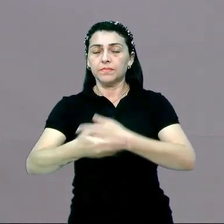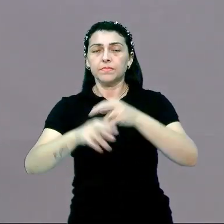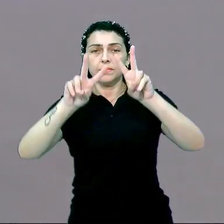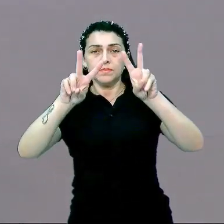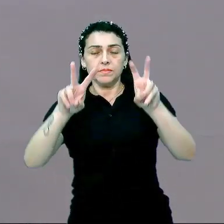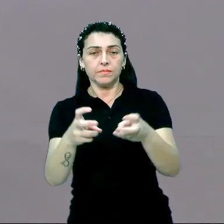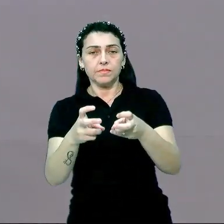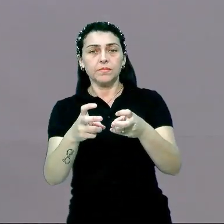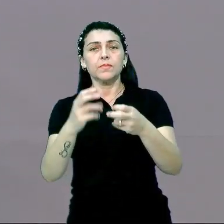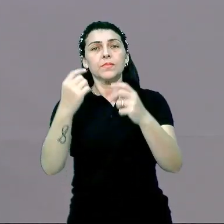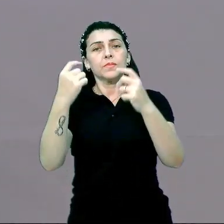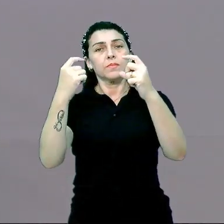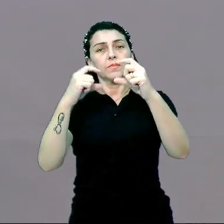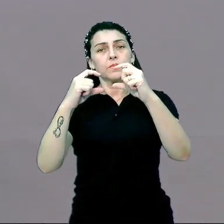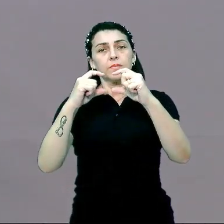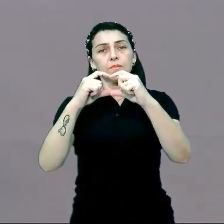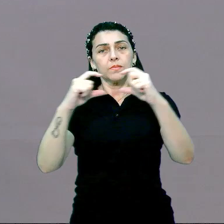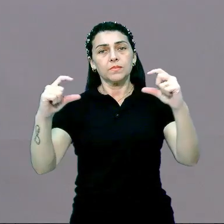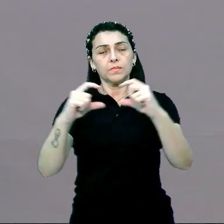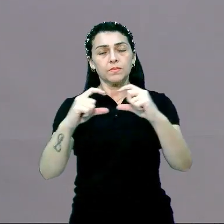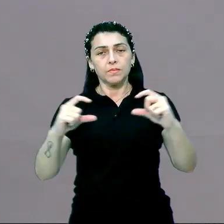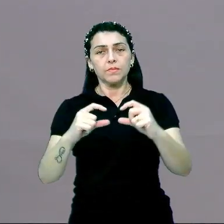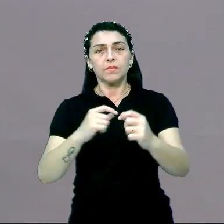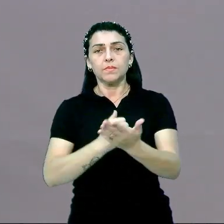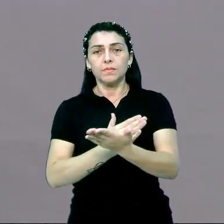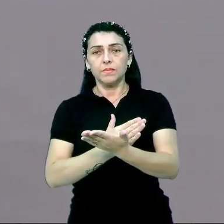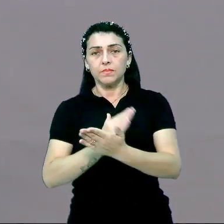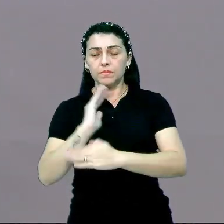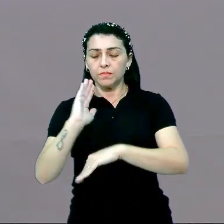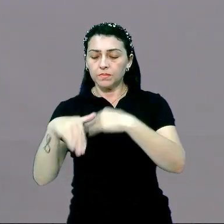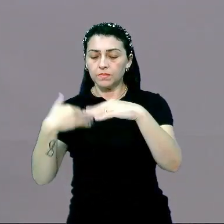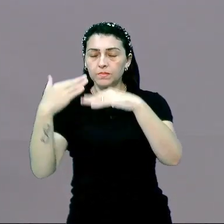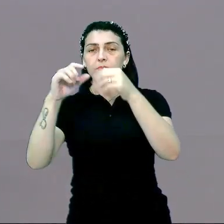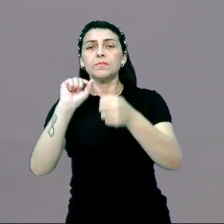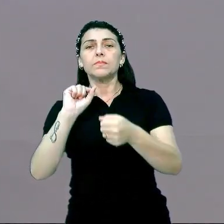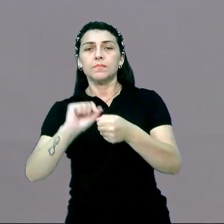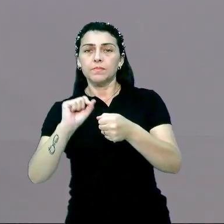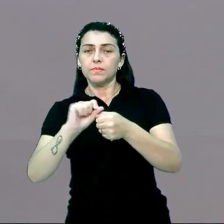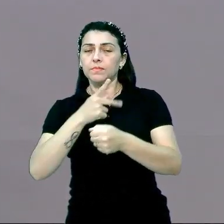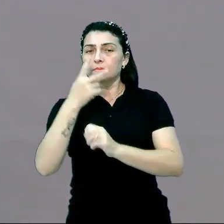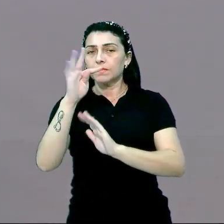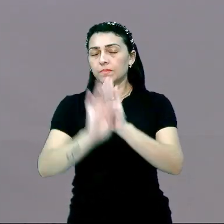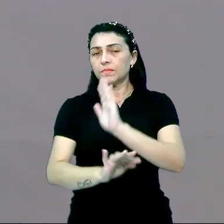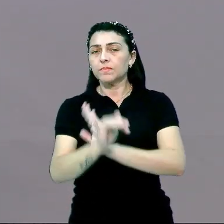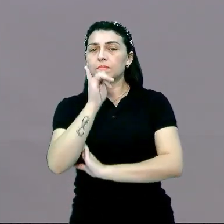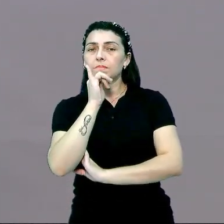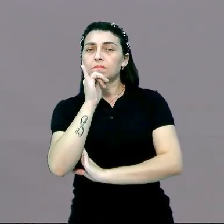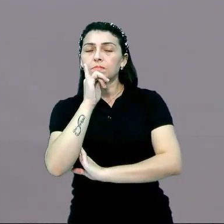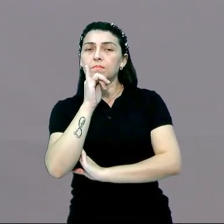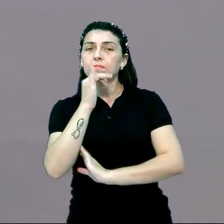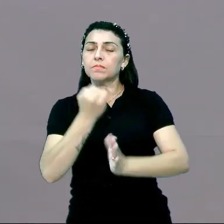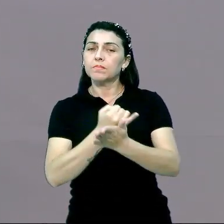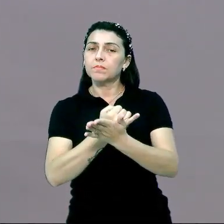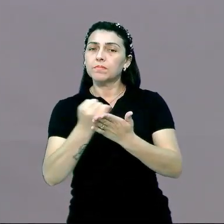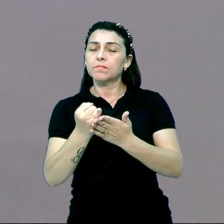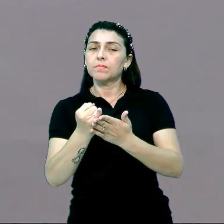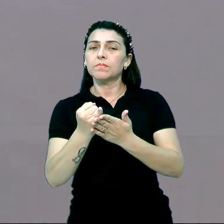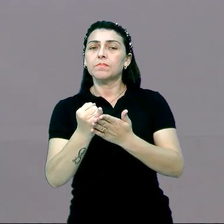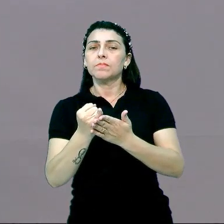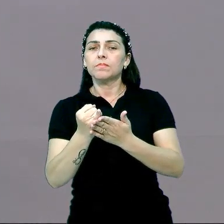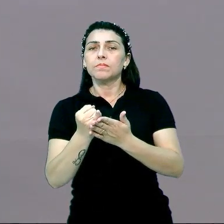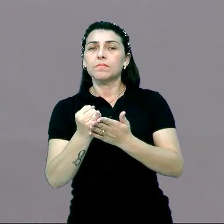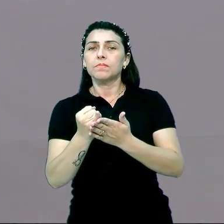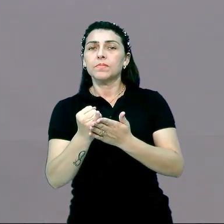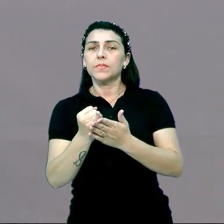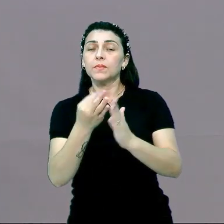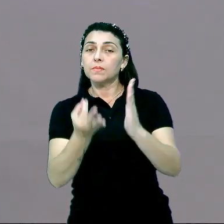tema com os parágrafos de desenvolvimento que você acabou de falar no texto. Por exemplo, você fez a introdução, anunciou